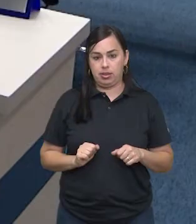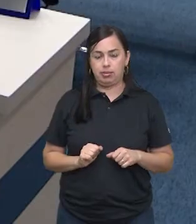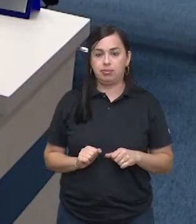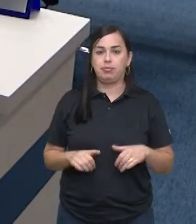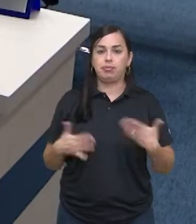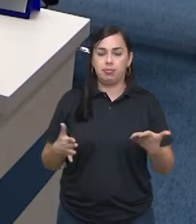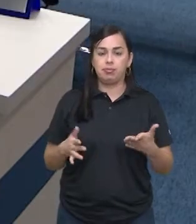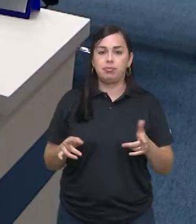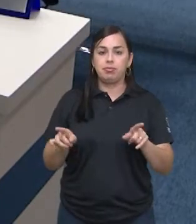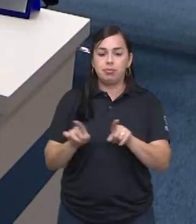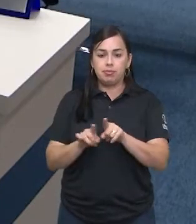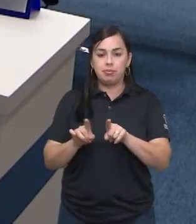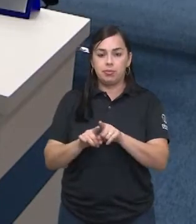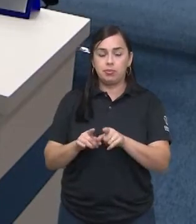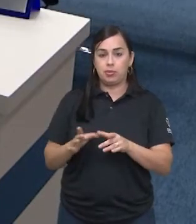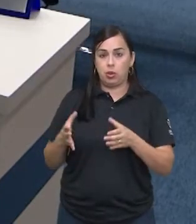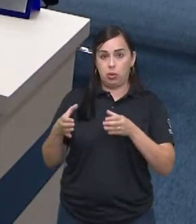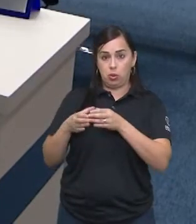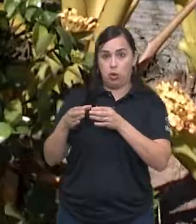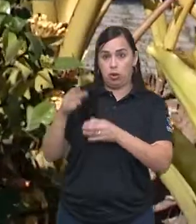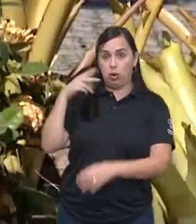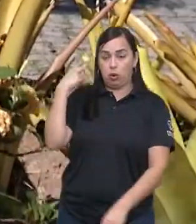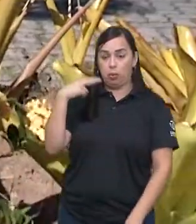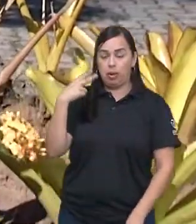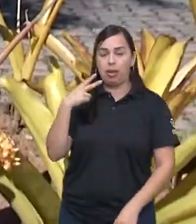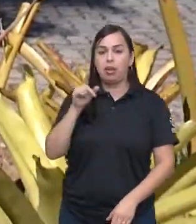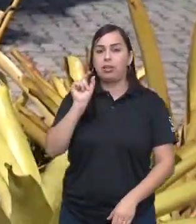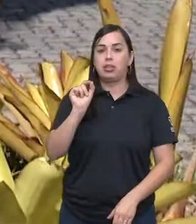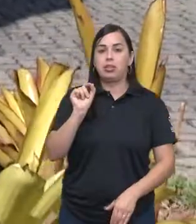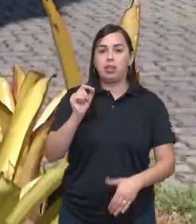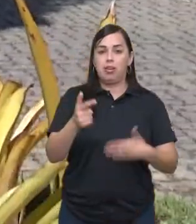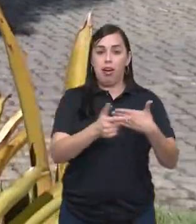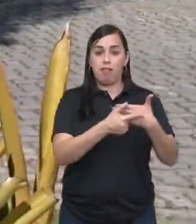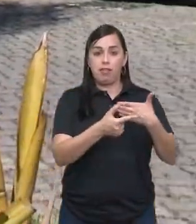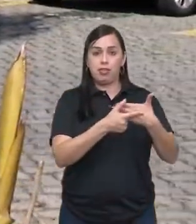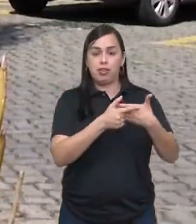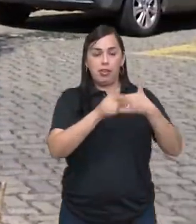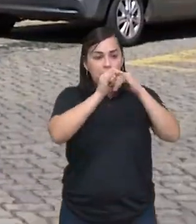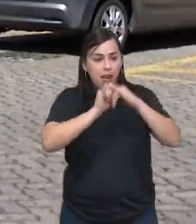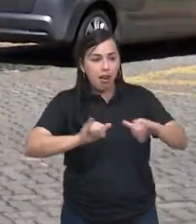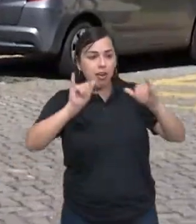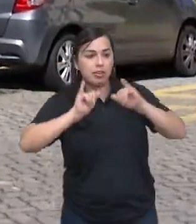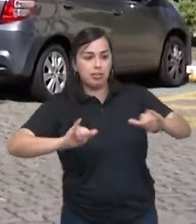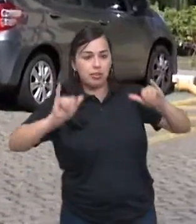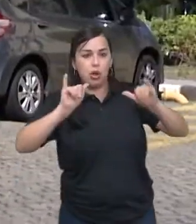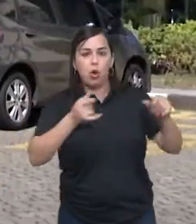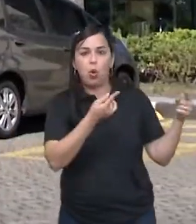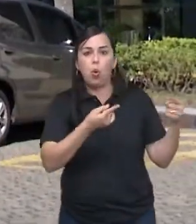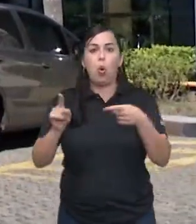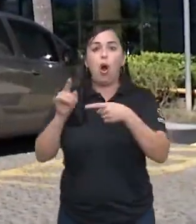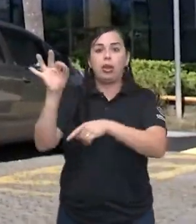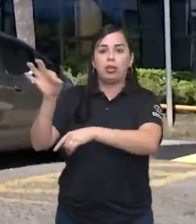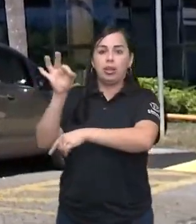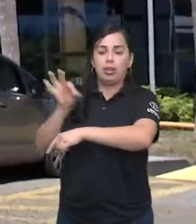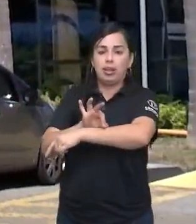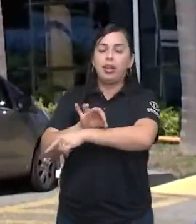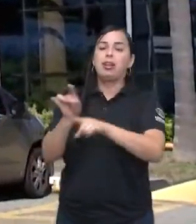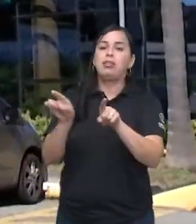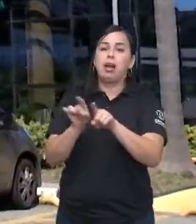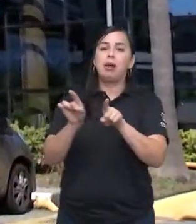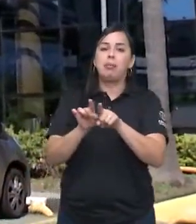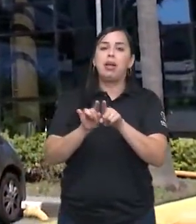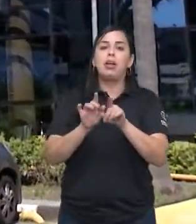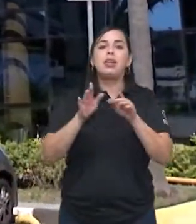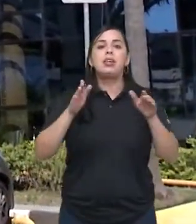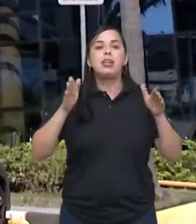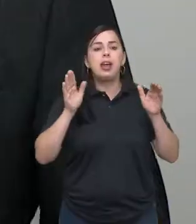transmissíveis. Ainda de acordo com os parlamentares, é papel da Câmara divulgar ações de prevenção contra a dengue e focar no